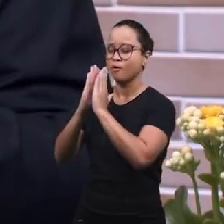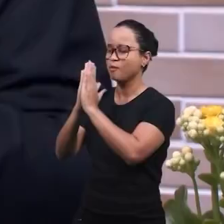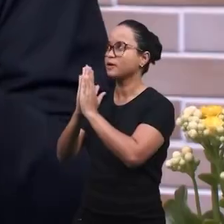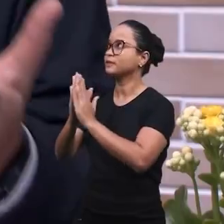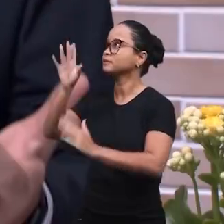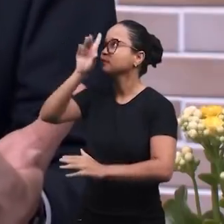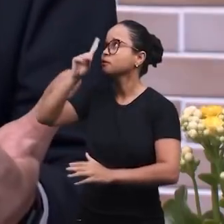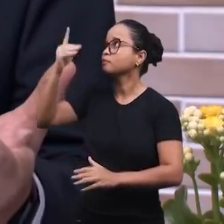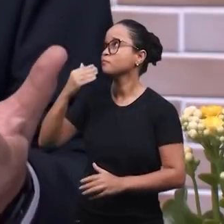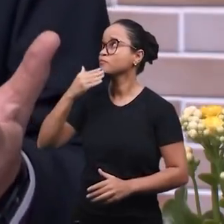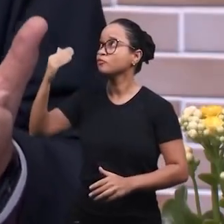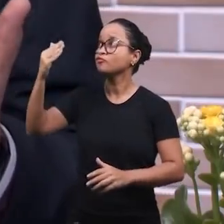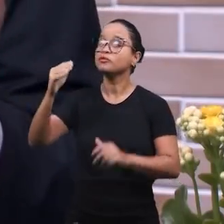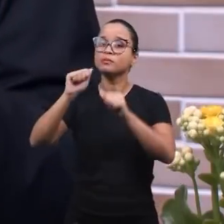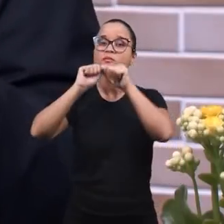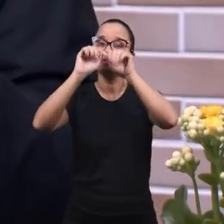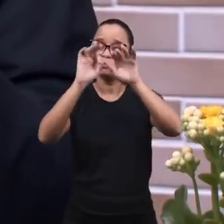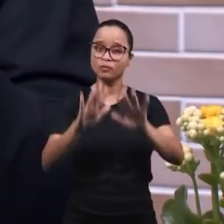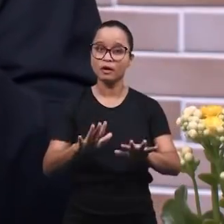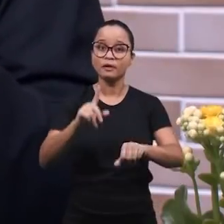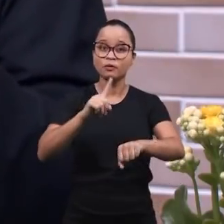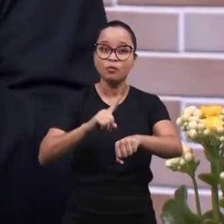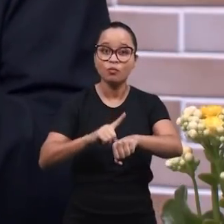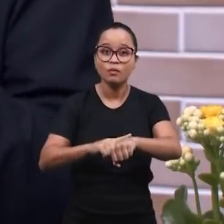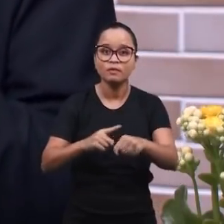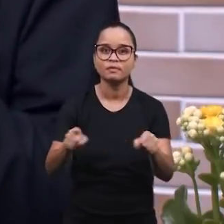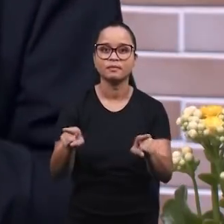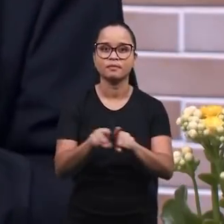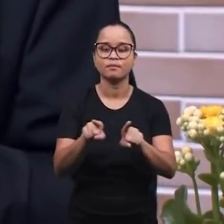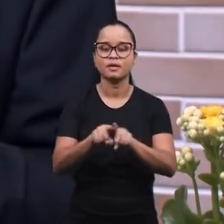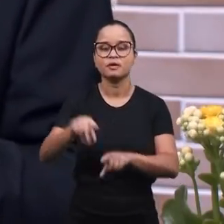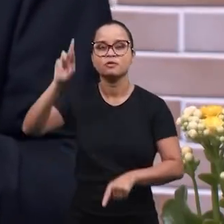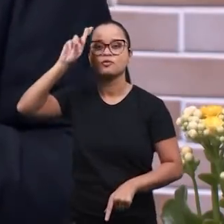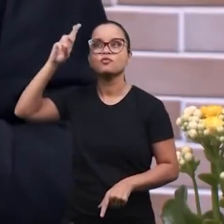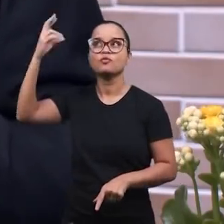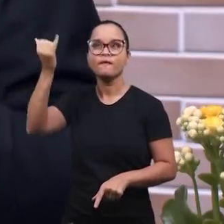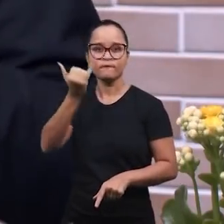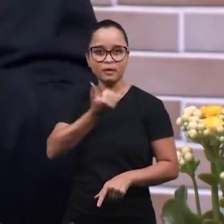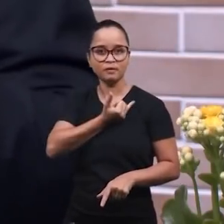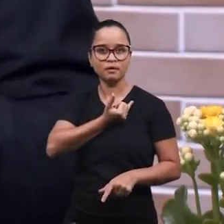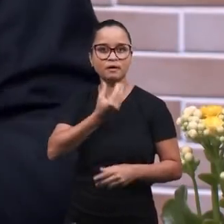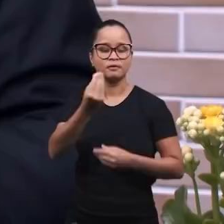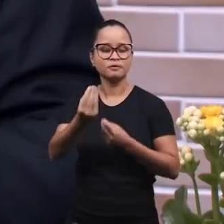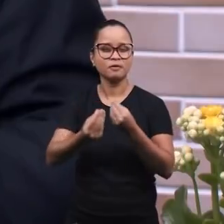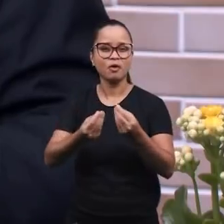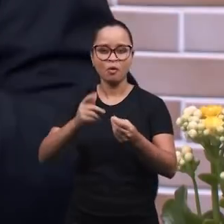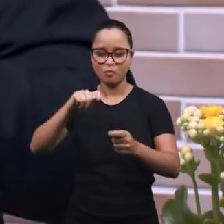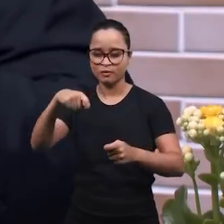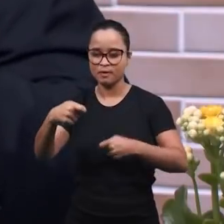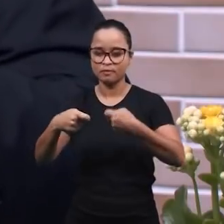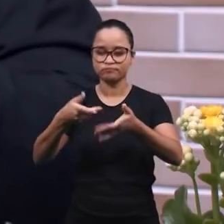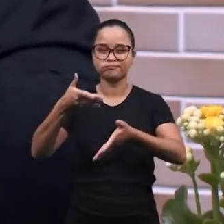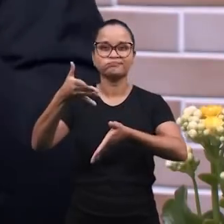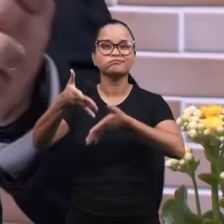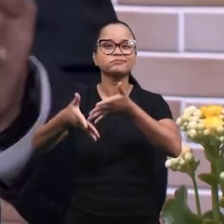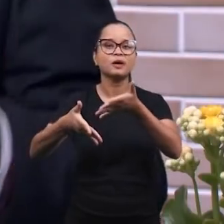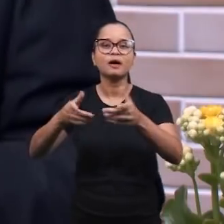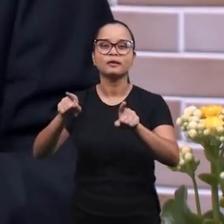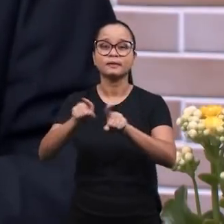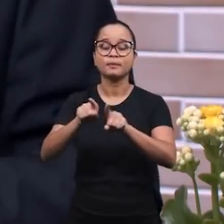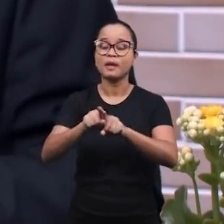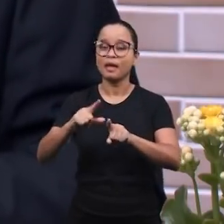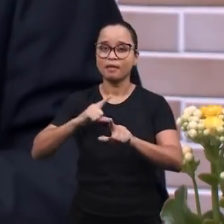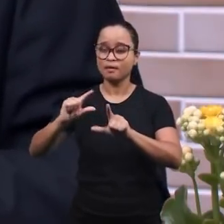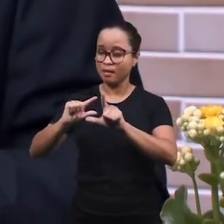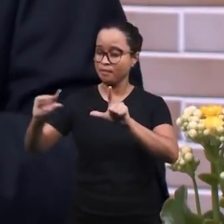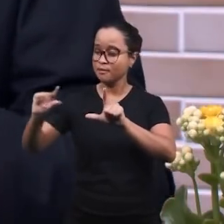estamos pedindo que Ele nos abençoe e é um momento em que o Senhor também fala conosco através da letra do louvor. Cante conosco, a letra estará na base